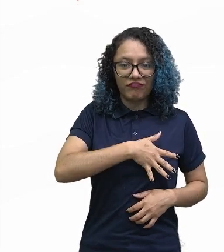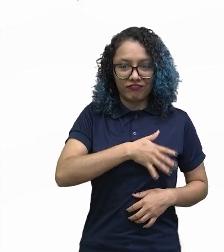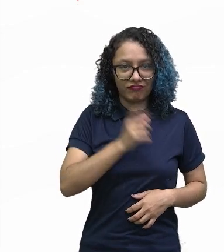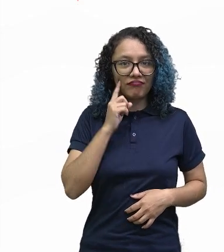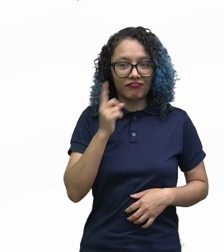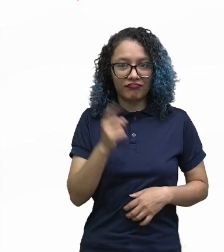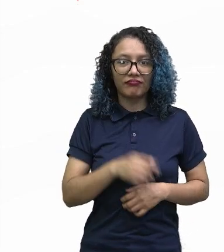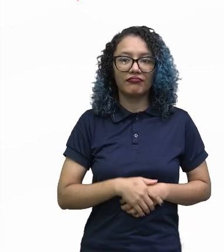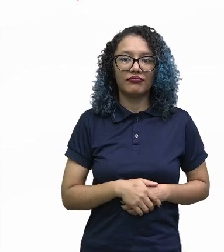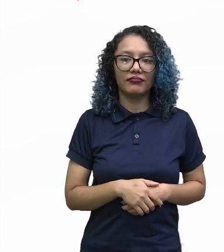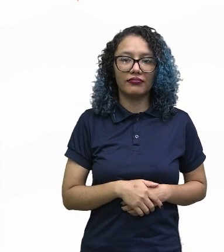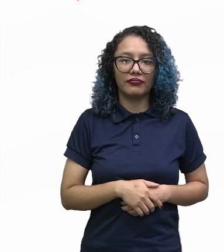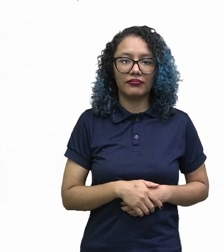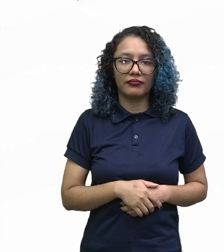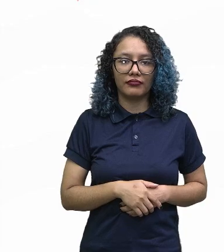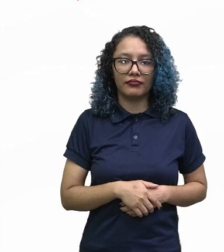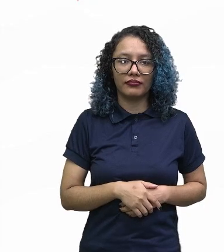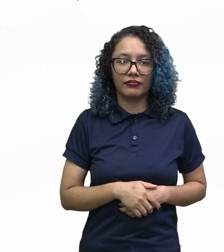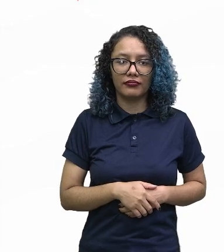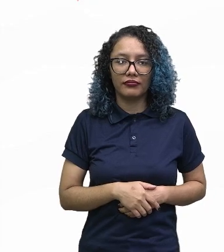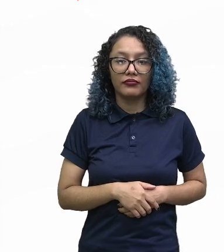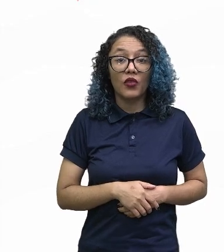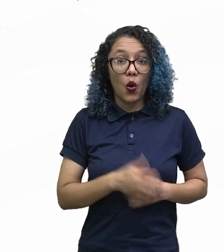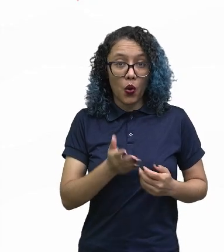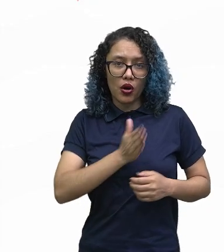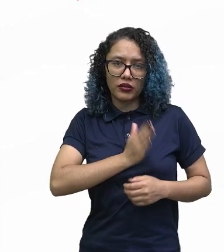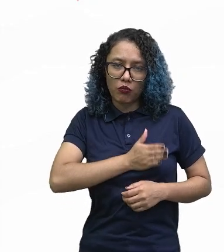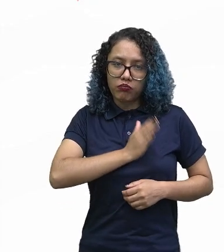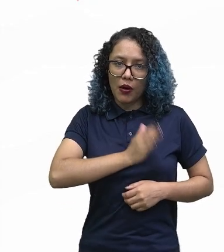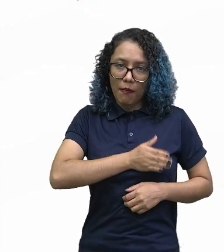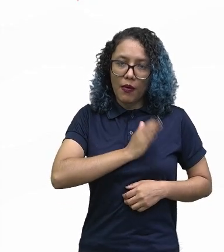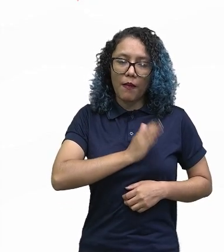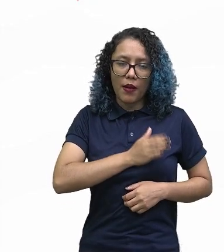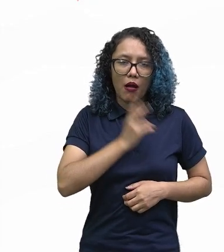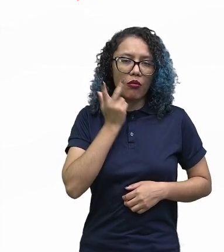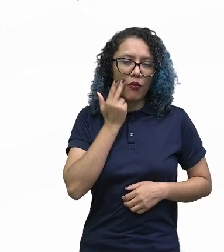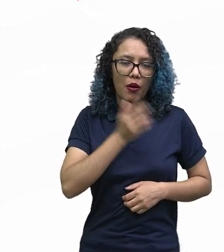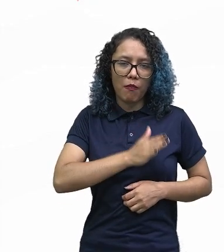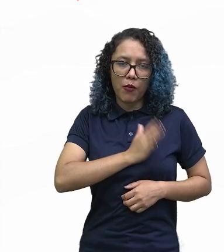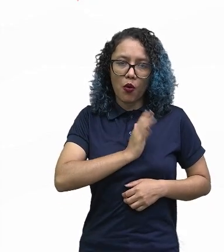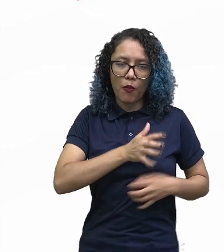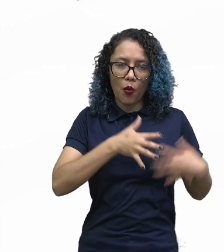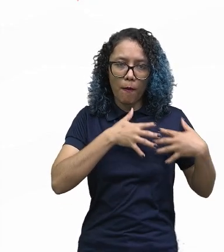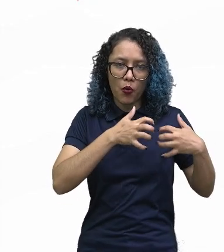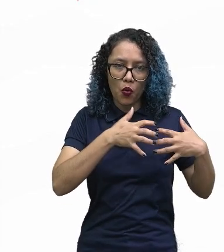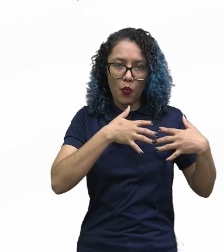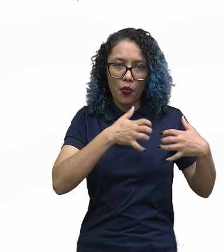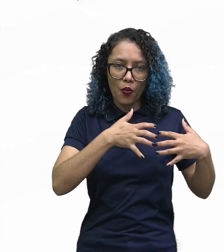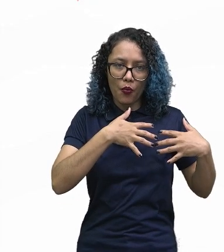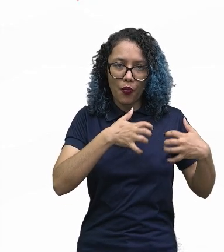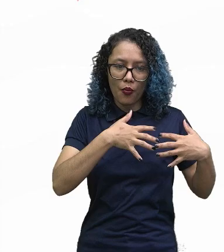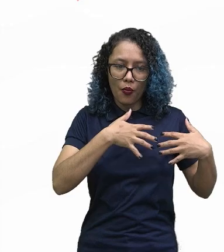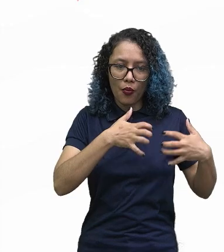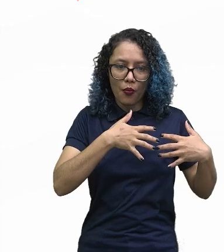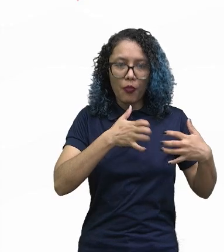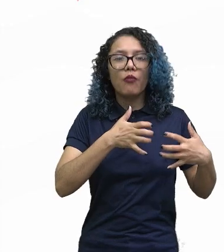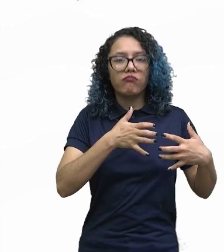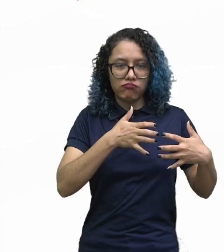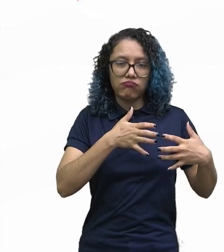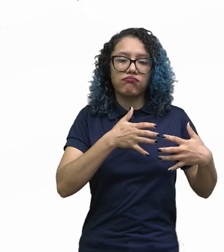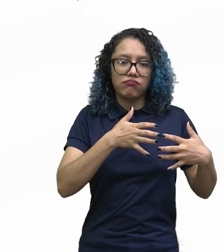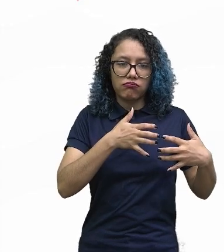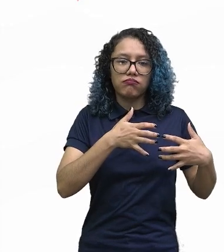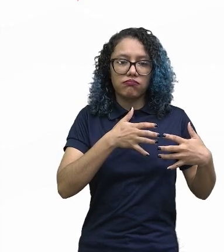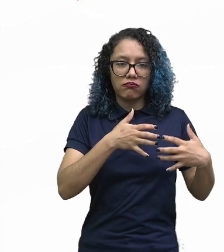como a gente sabe, o nosso coração ele está ali batendo, como a gente fala popularmente, né? Está pulsando, está fazendo ali os seus batimentos cardíacos, né? Que